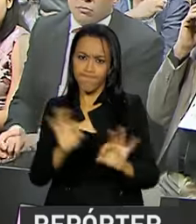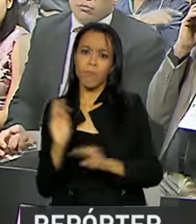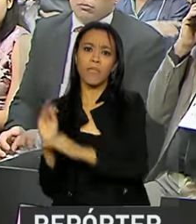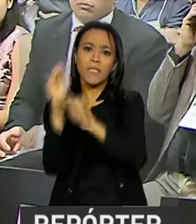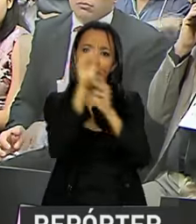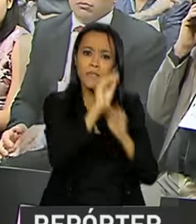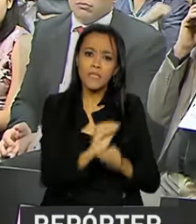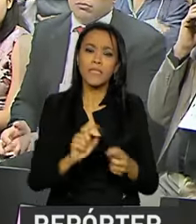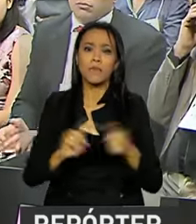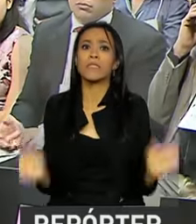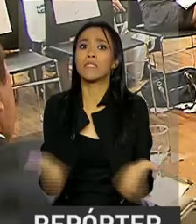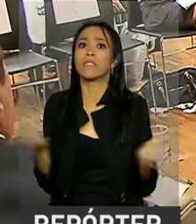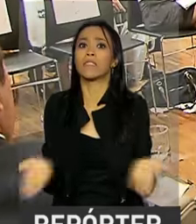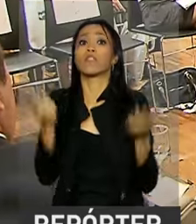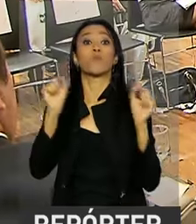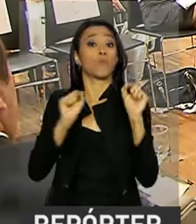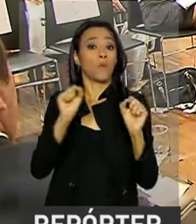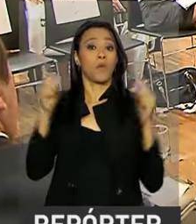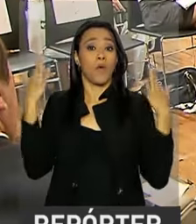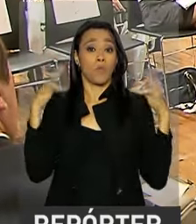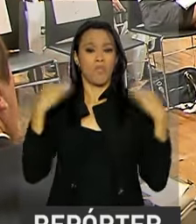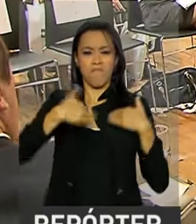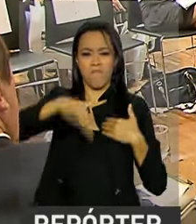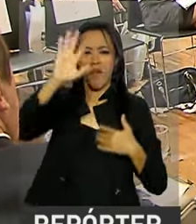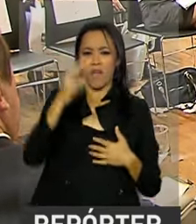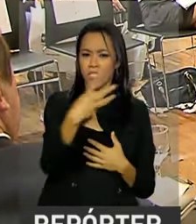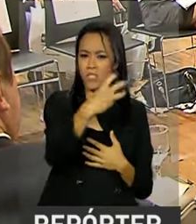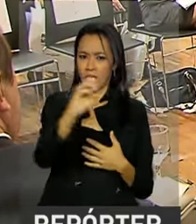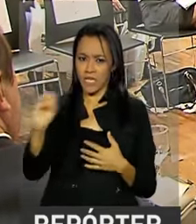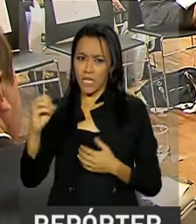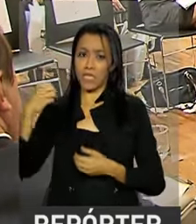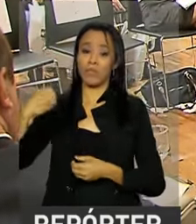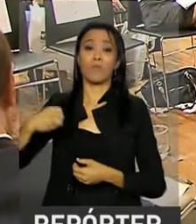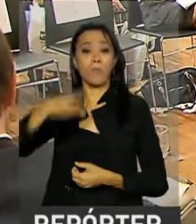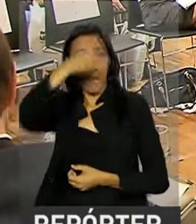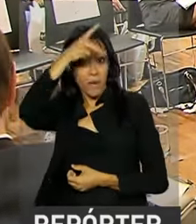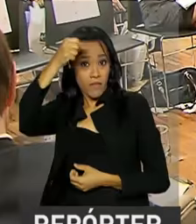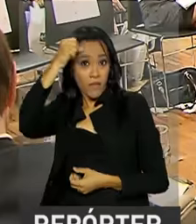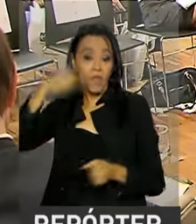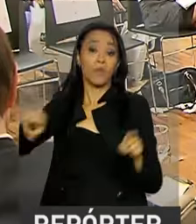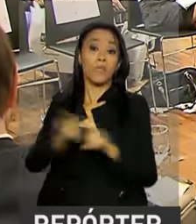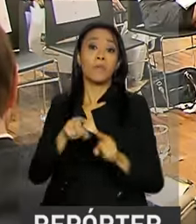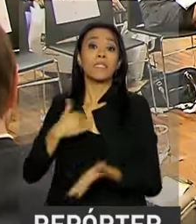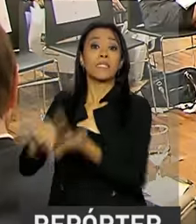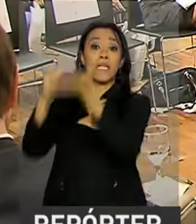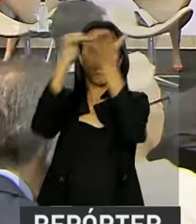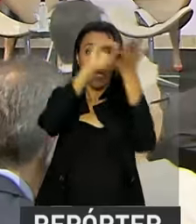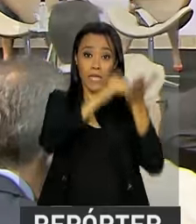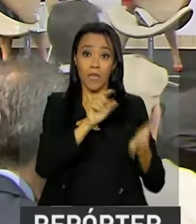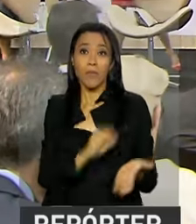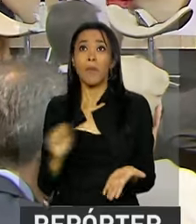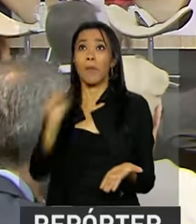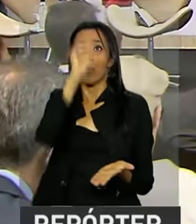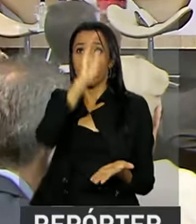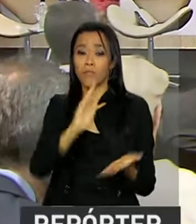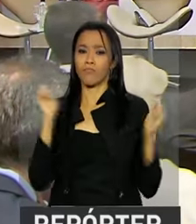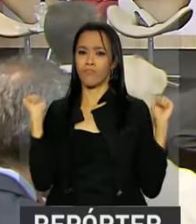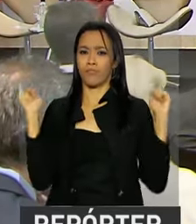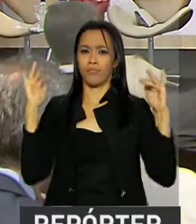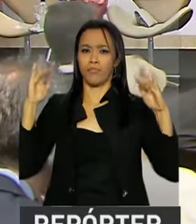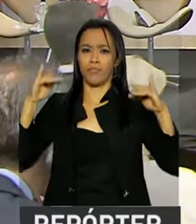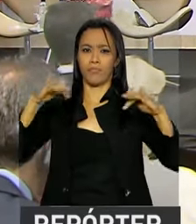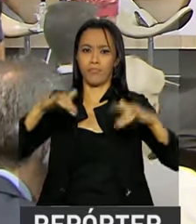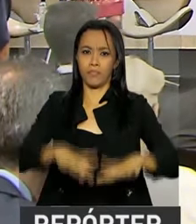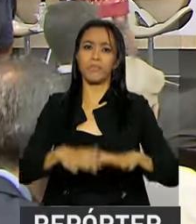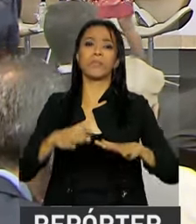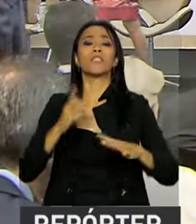e incentivo ao turismo, mais de 300 prefeitos e secretários municipais de todo o país se encontram com